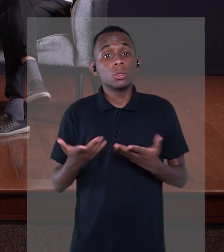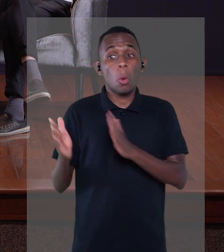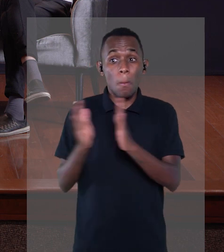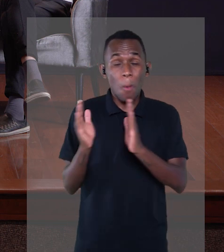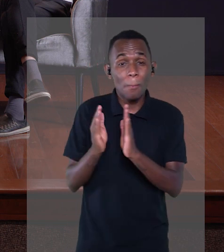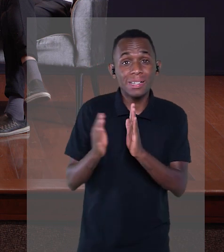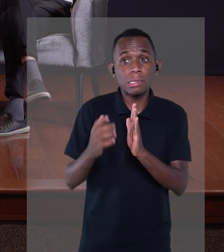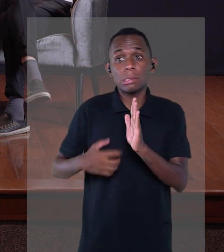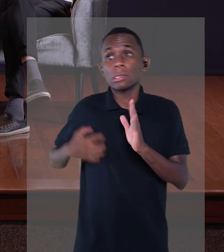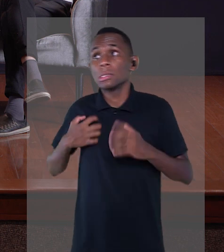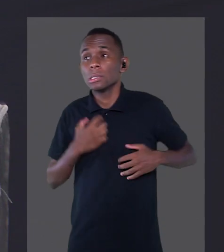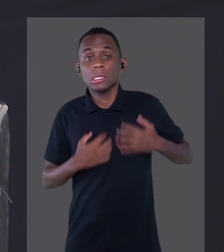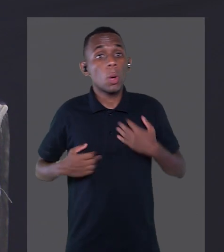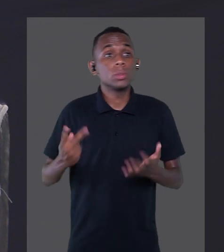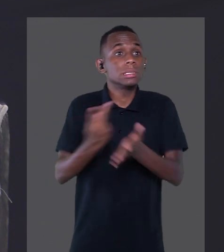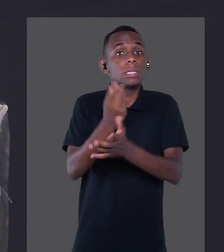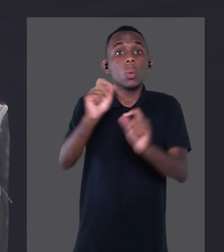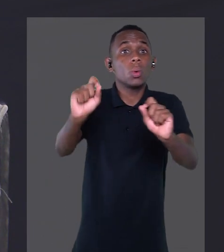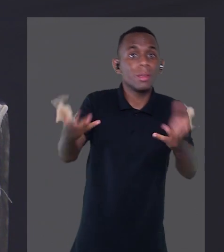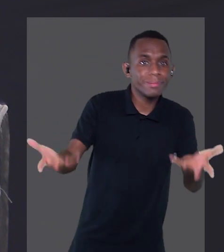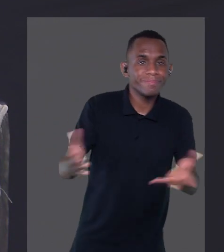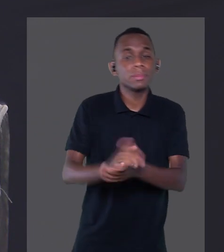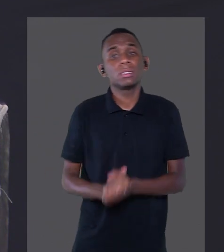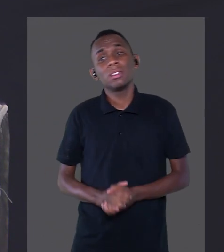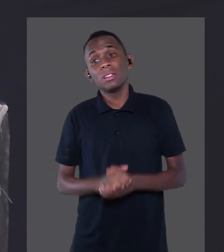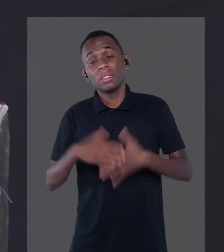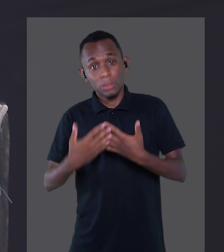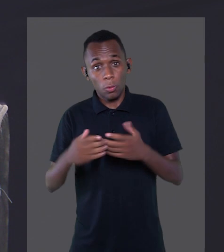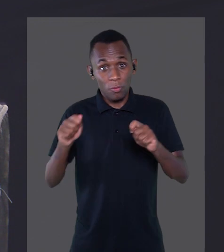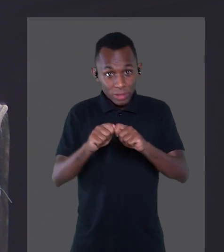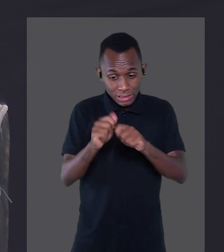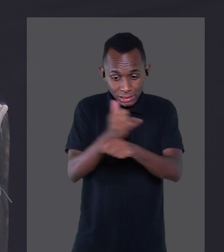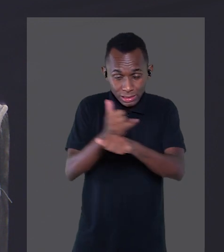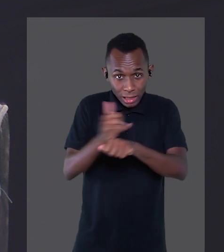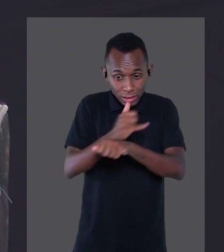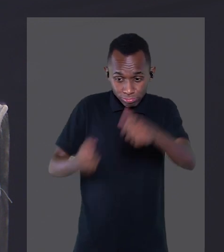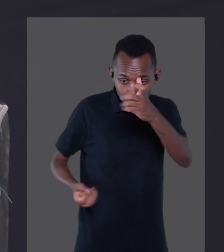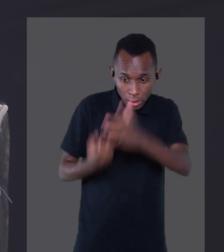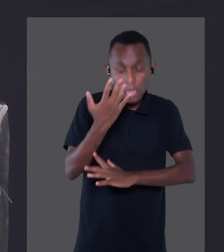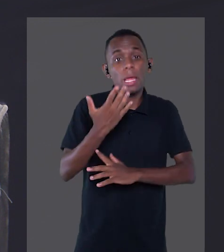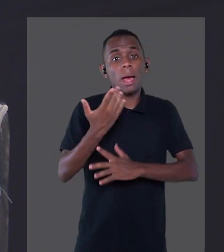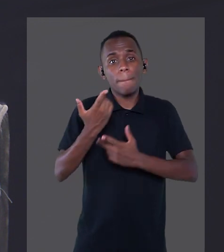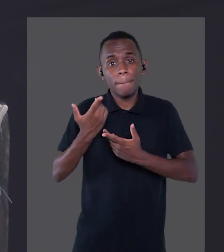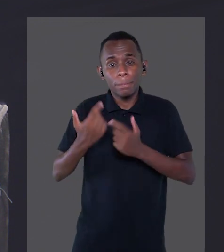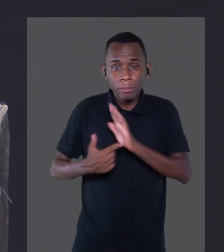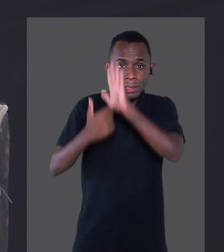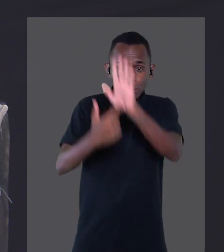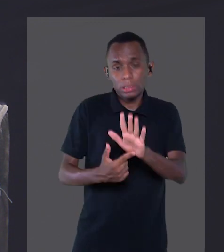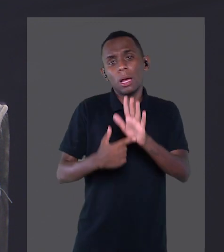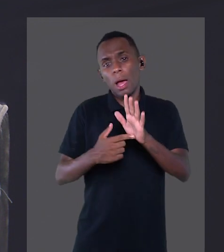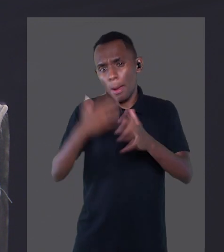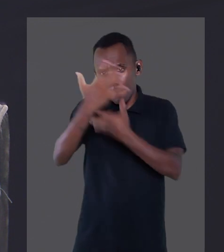de enorme angústia, né, que eu acho que fazer música passou a ser até um ato de resistência mesmo,